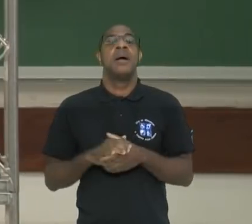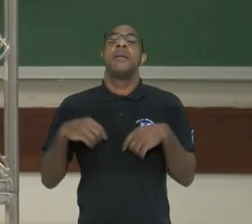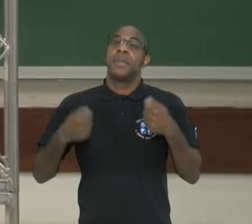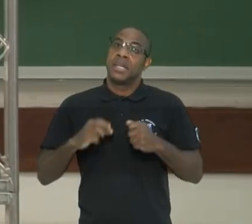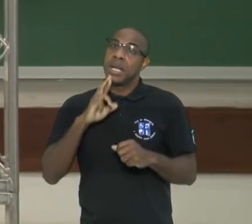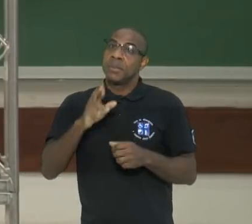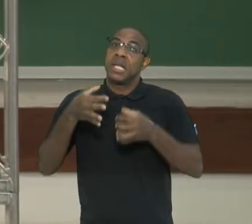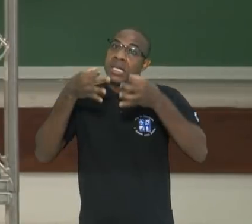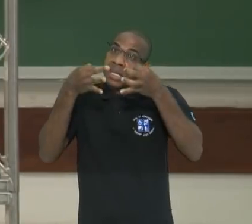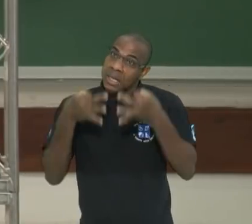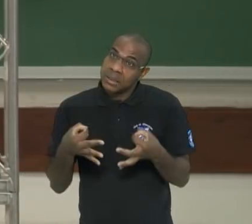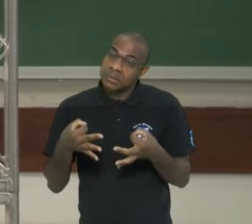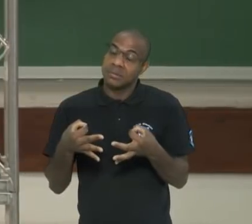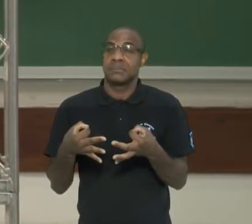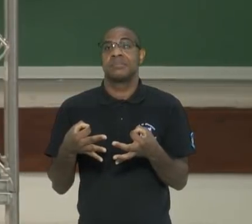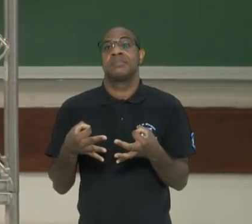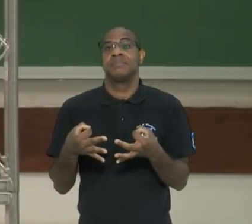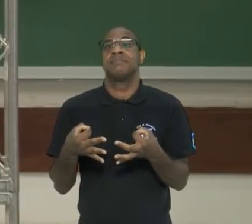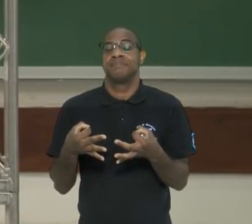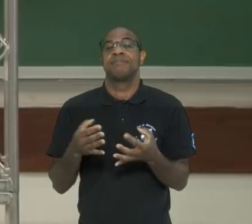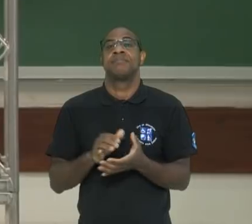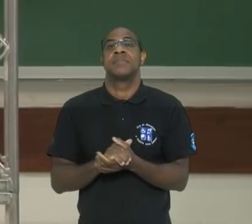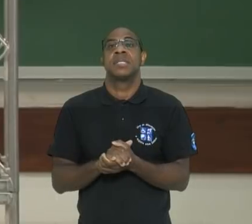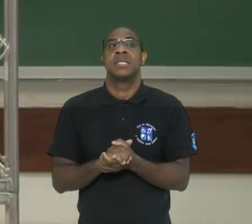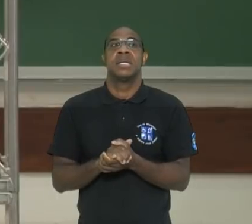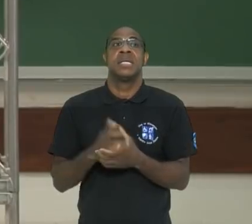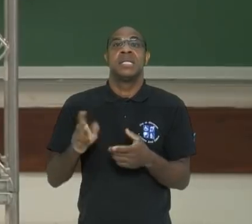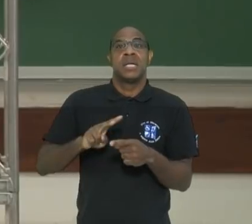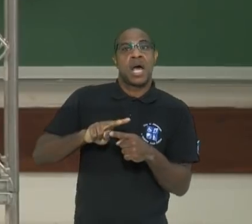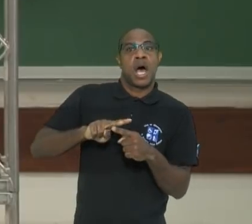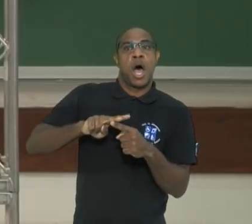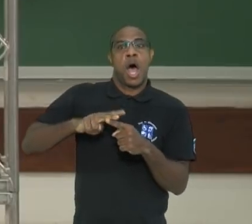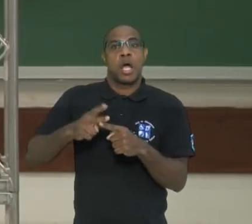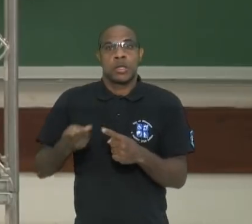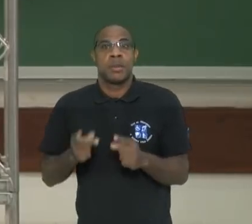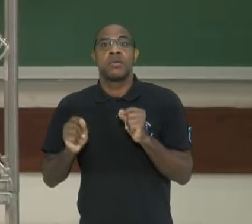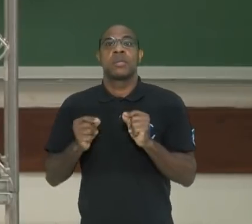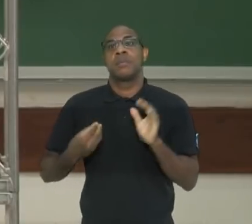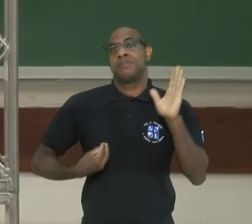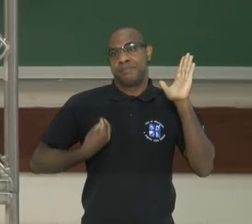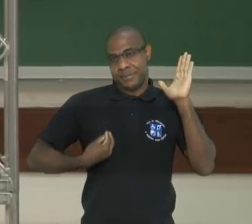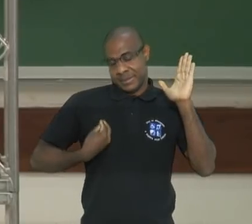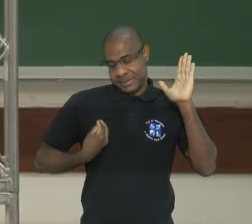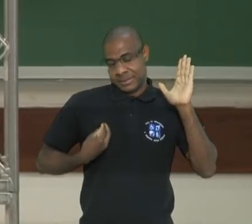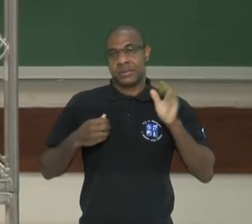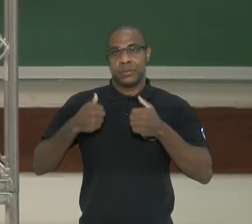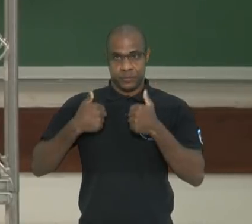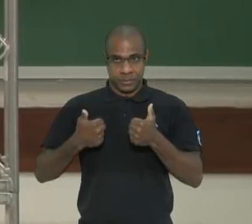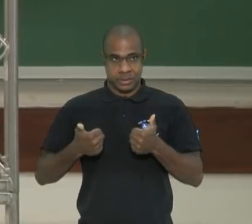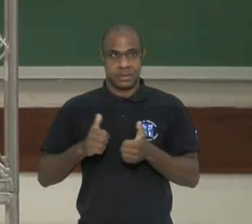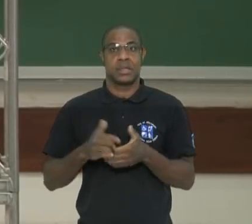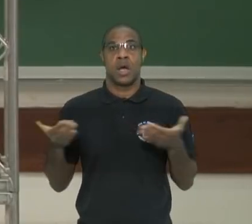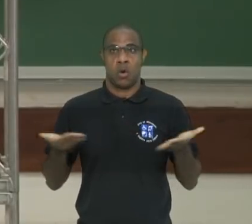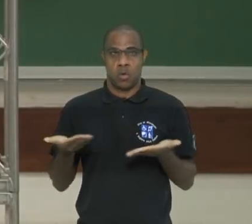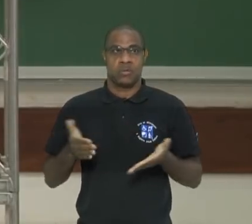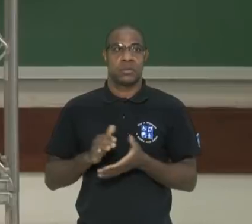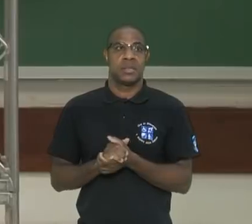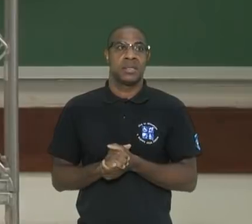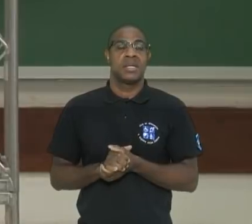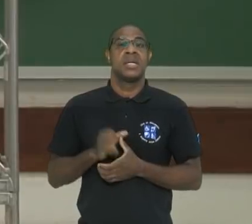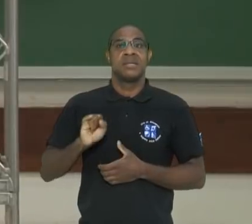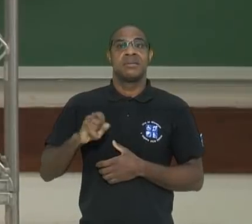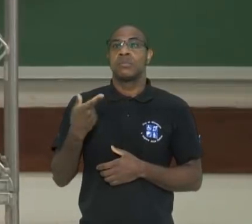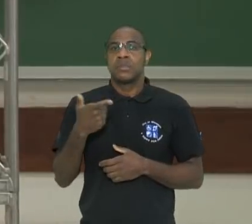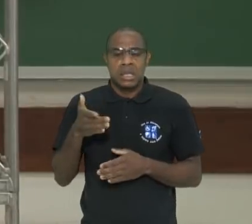responder certinho e aí, consequentemente, vai acabar validando a sua presença na aula de hoje. Se você não